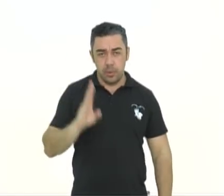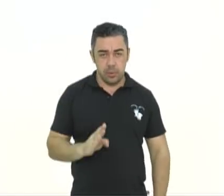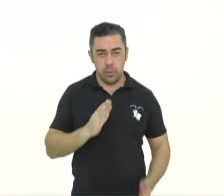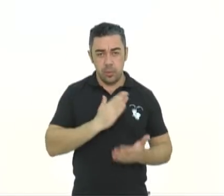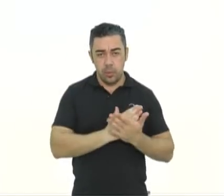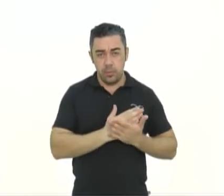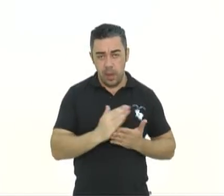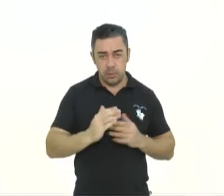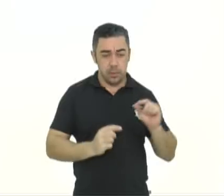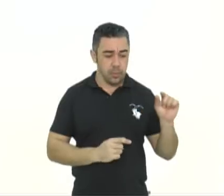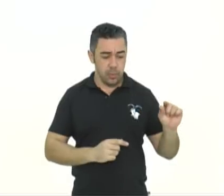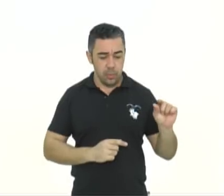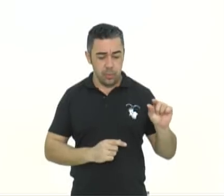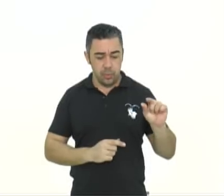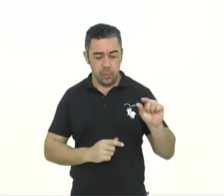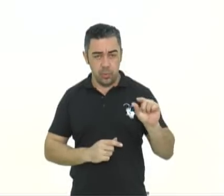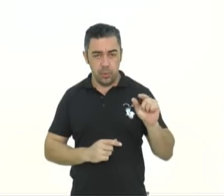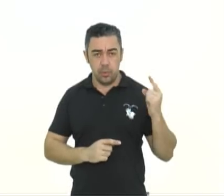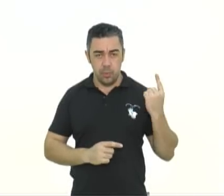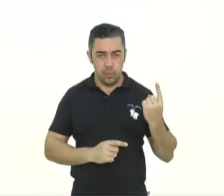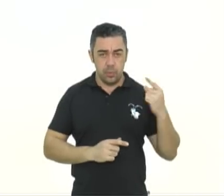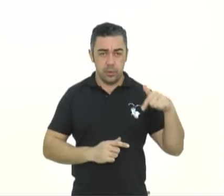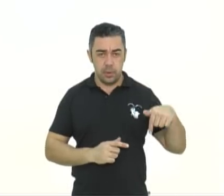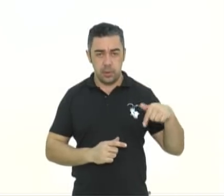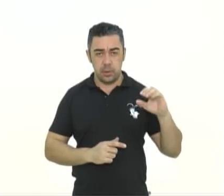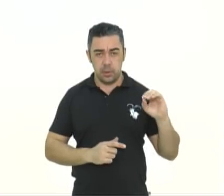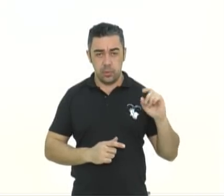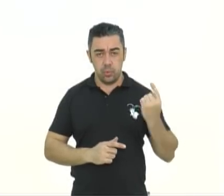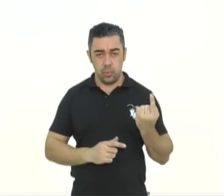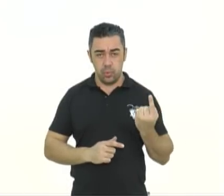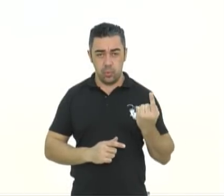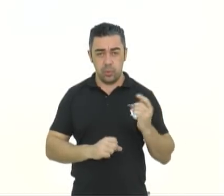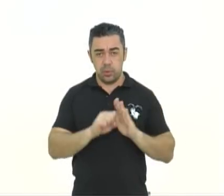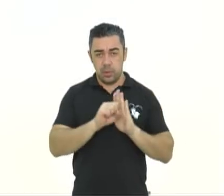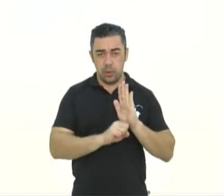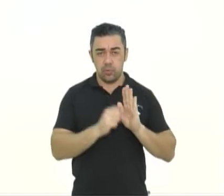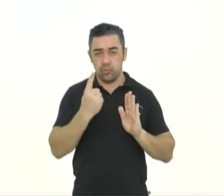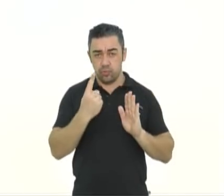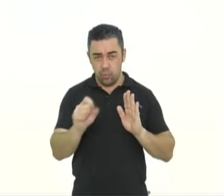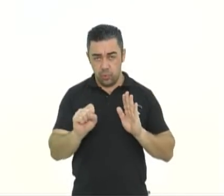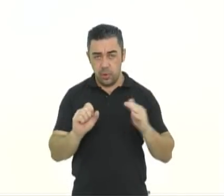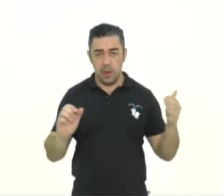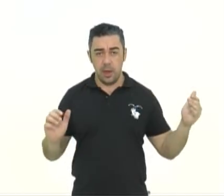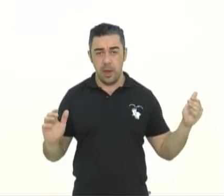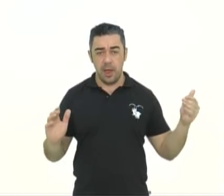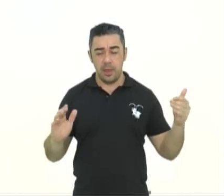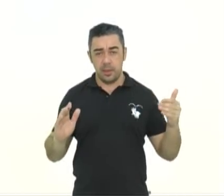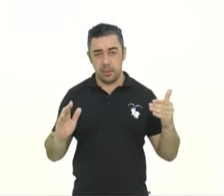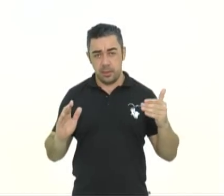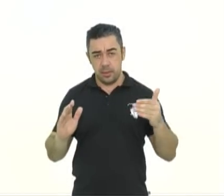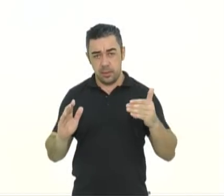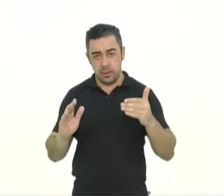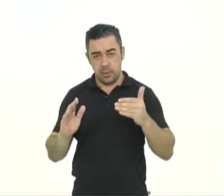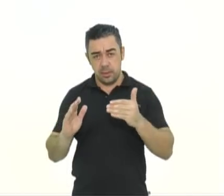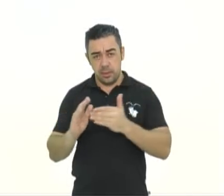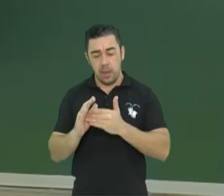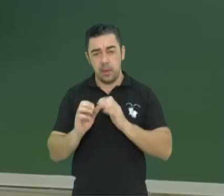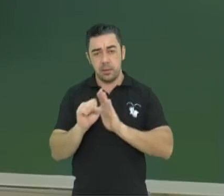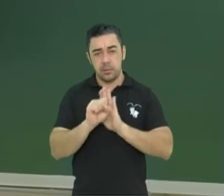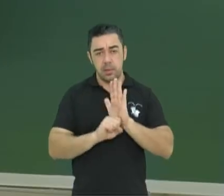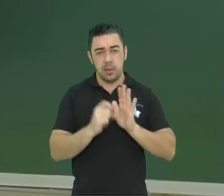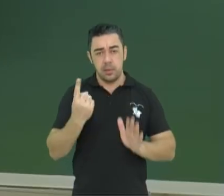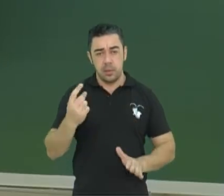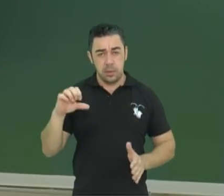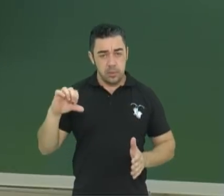o gráfico começa ali no ano de 1701, século XVIII, e ele traz aí do século XVIII, início do século XIX, a entrada